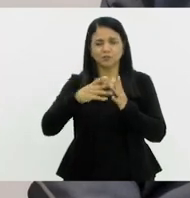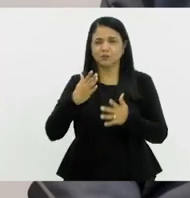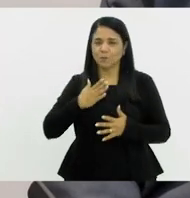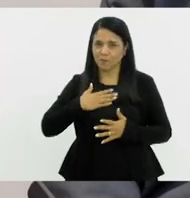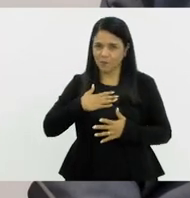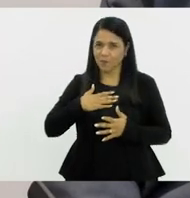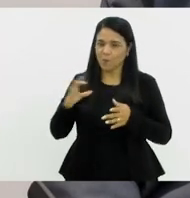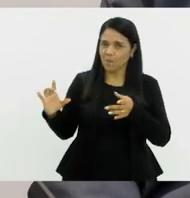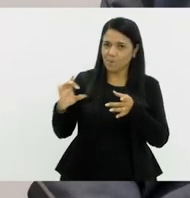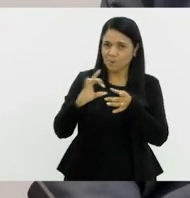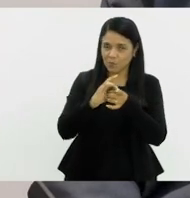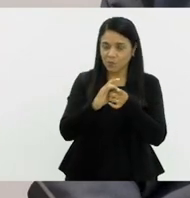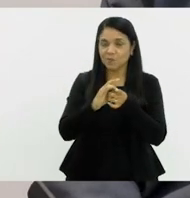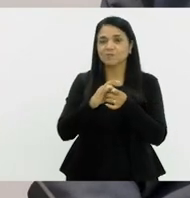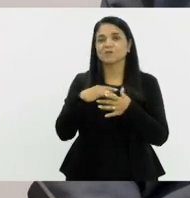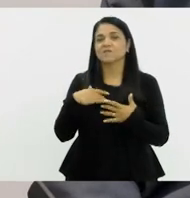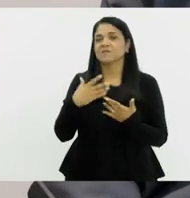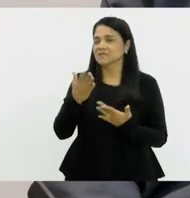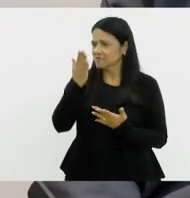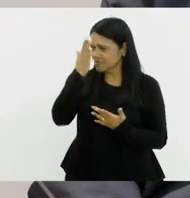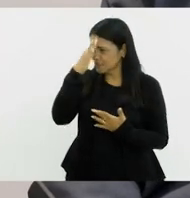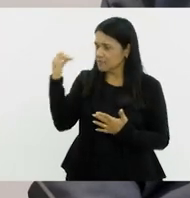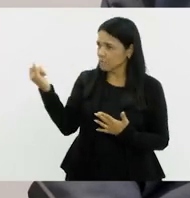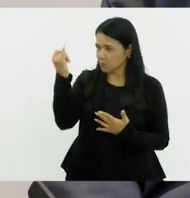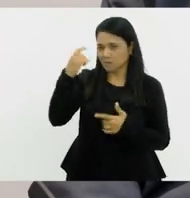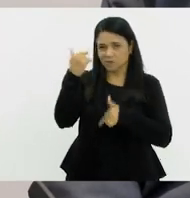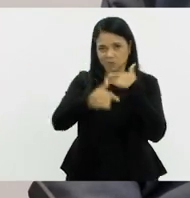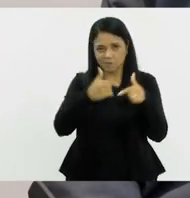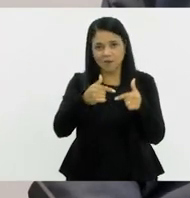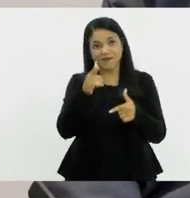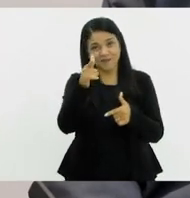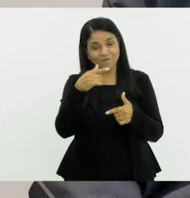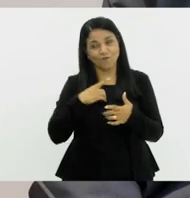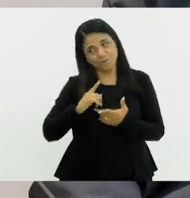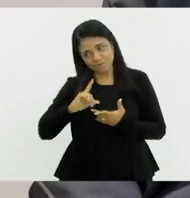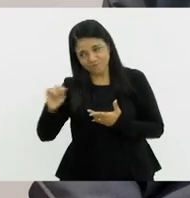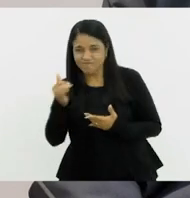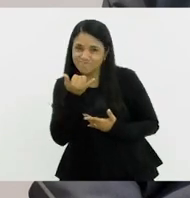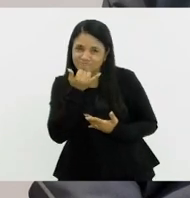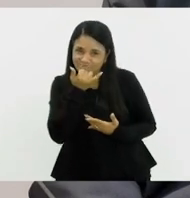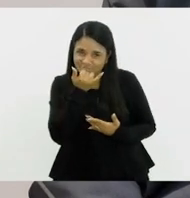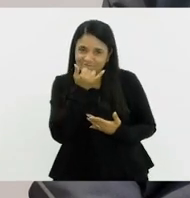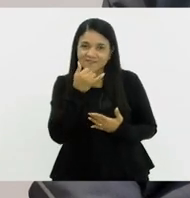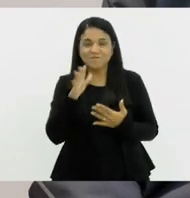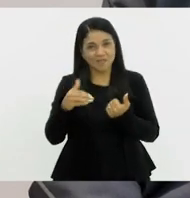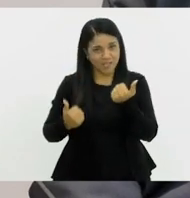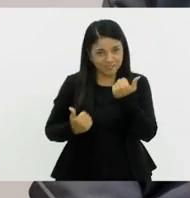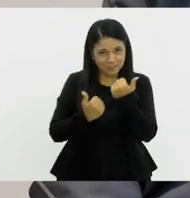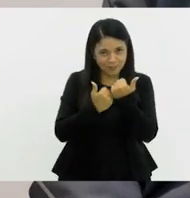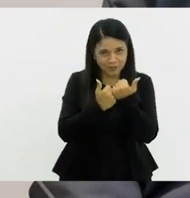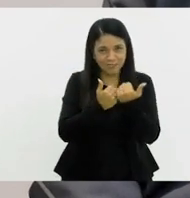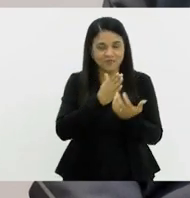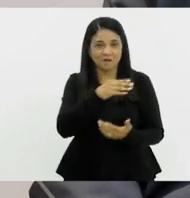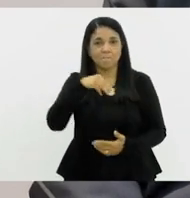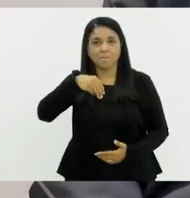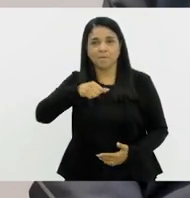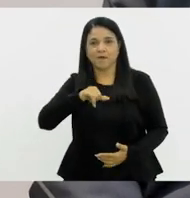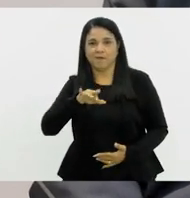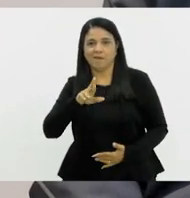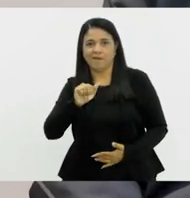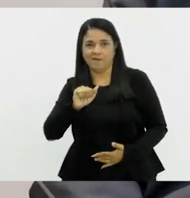obrigada, perdoem por sair correndo. A Mayara Fafini, aqui da nossa assessoria, vai continuar aqui acompanhando